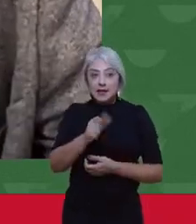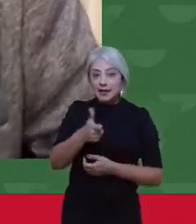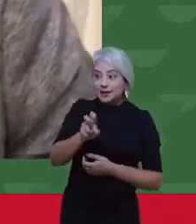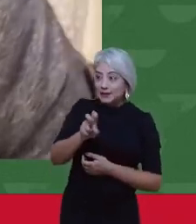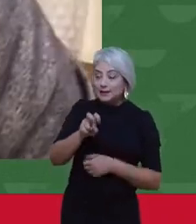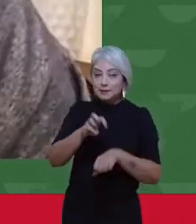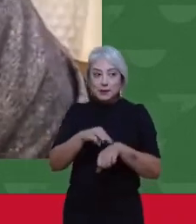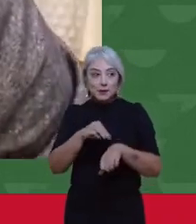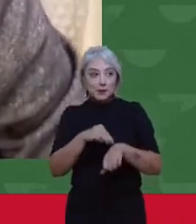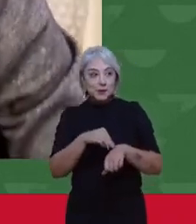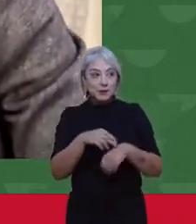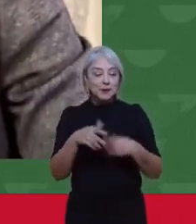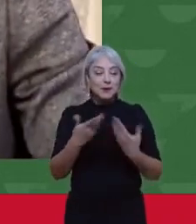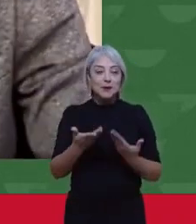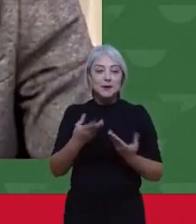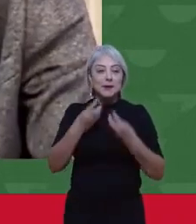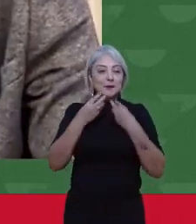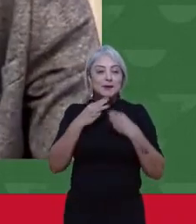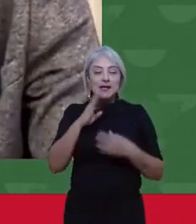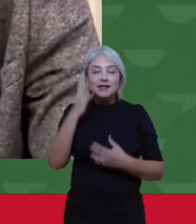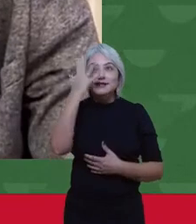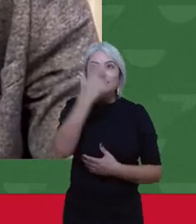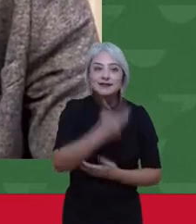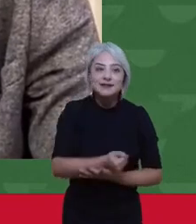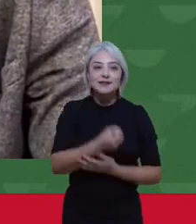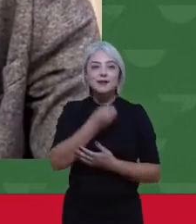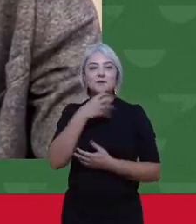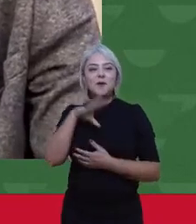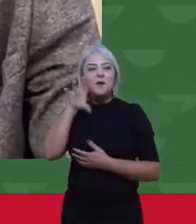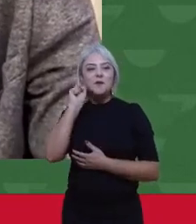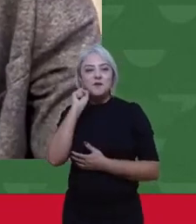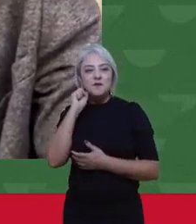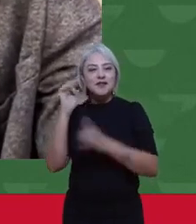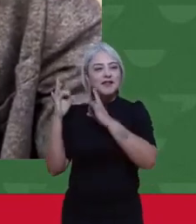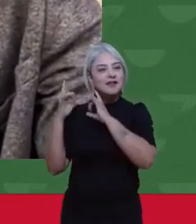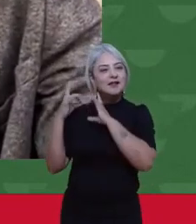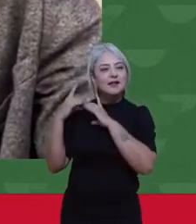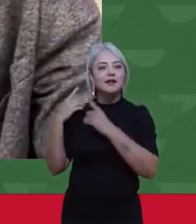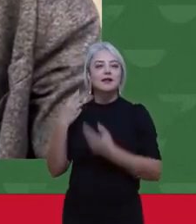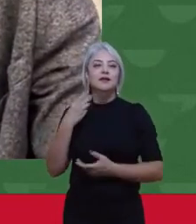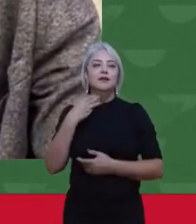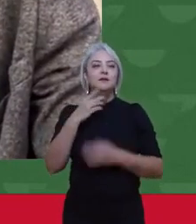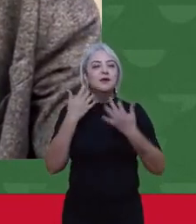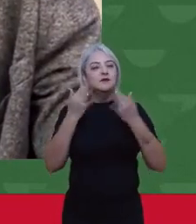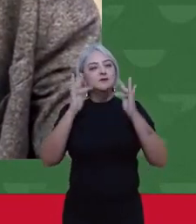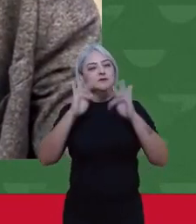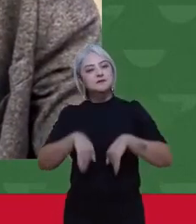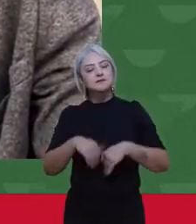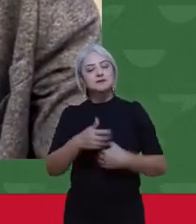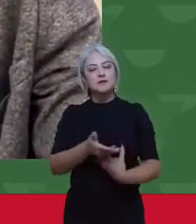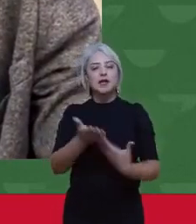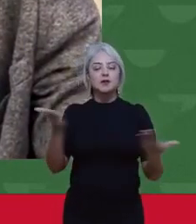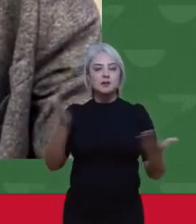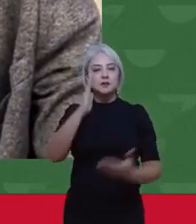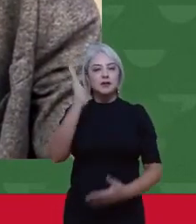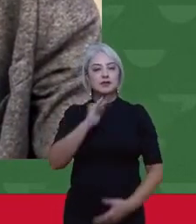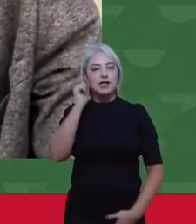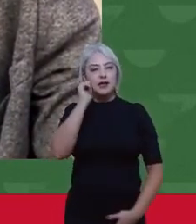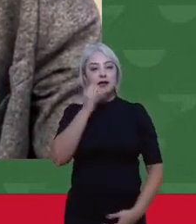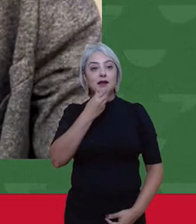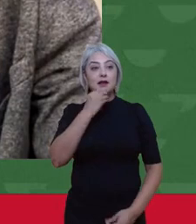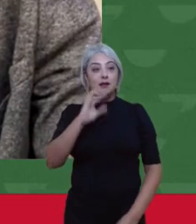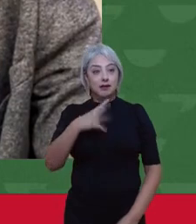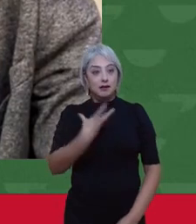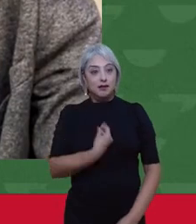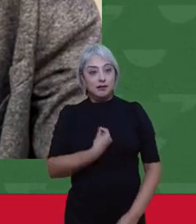minutos, me fala tanta mensagem linda, já que bom te ouvir. E mais uma mensagem final, então, a todos os brasileiros e brasileiras,